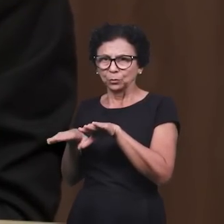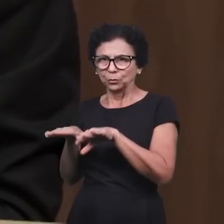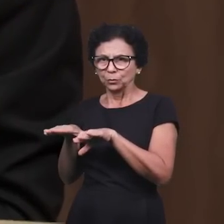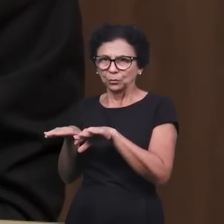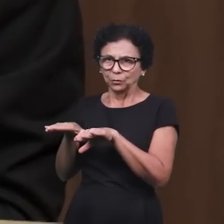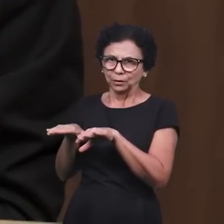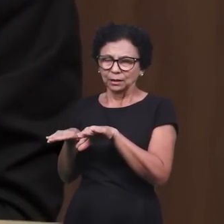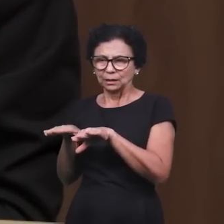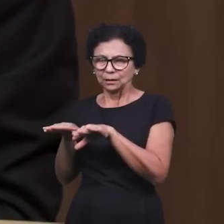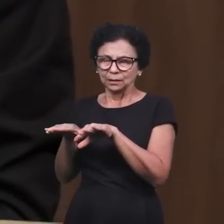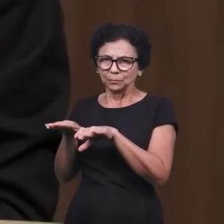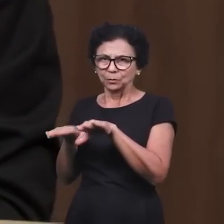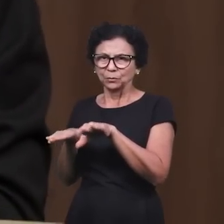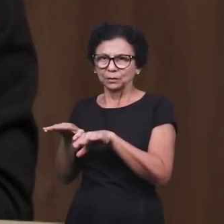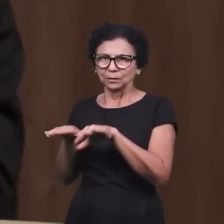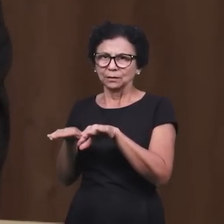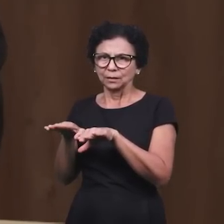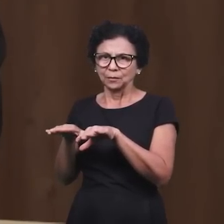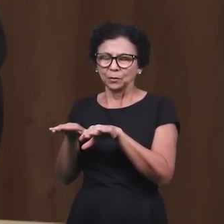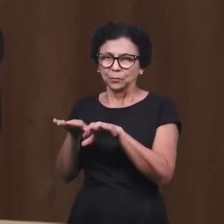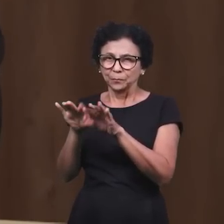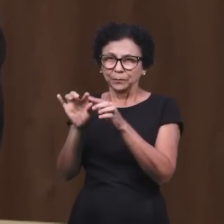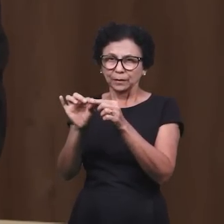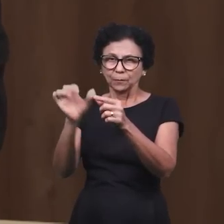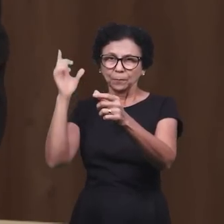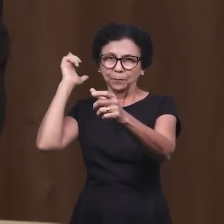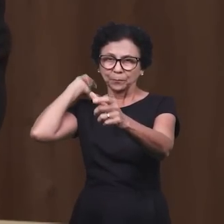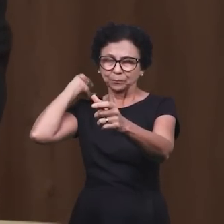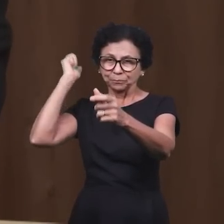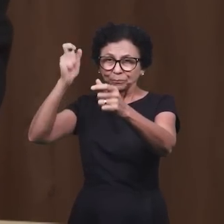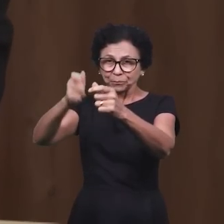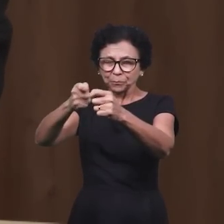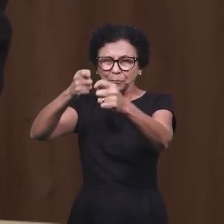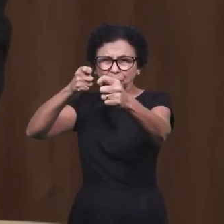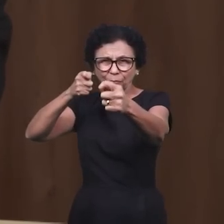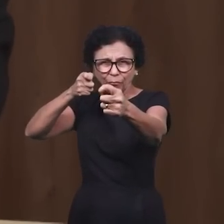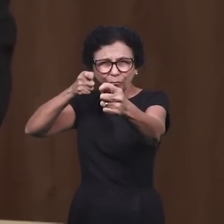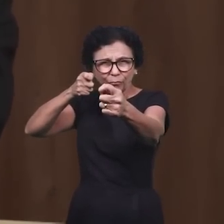descer, ela vai ficar de lado e não chega. Então, uma palavra